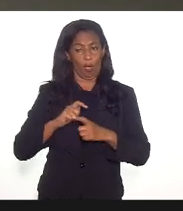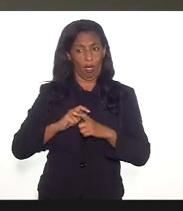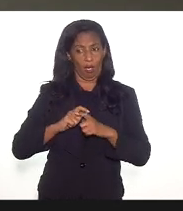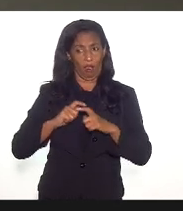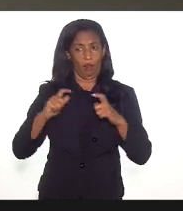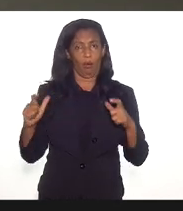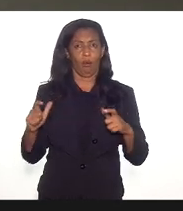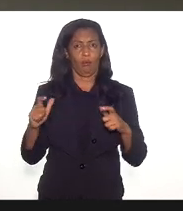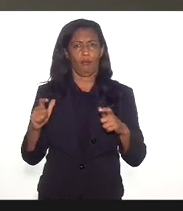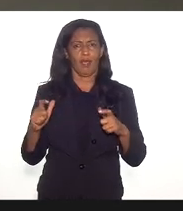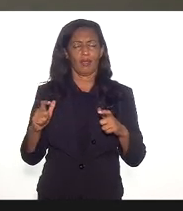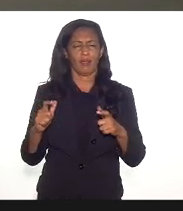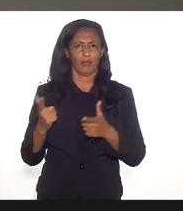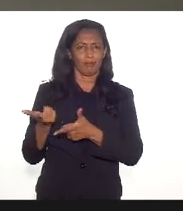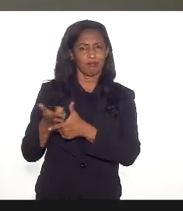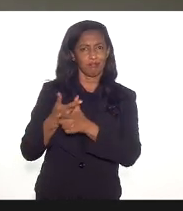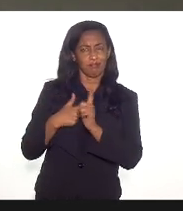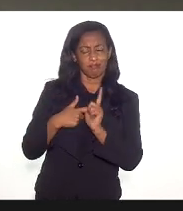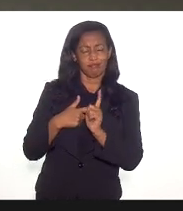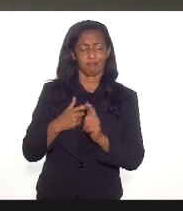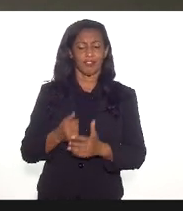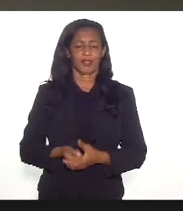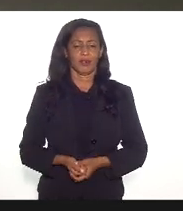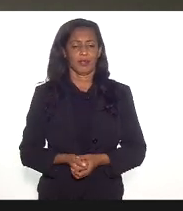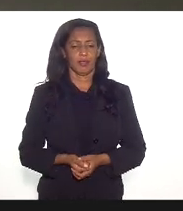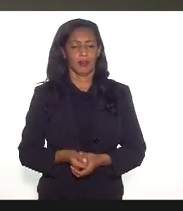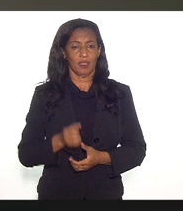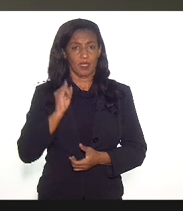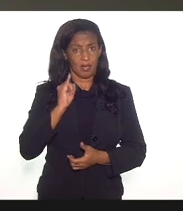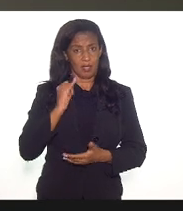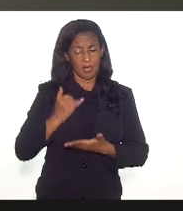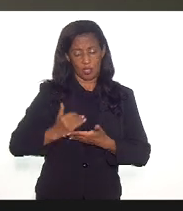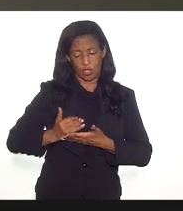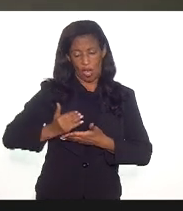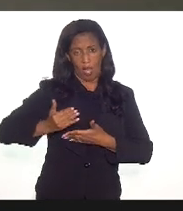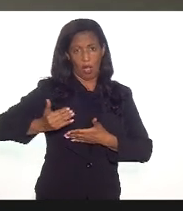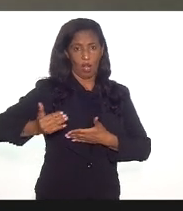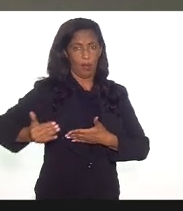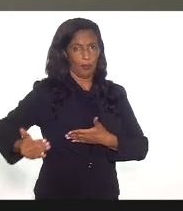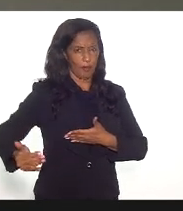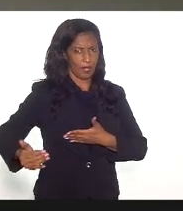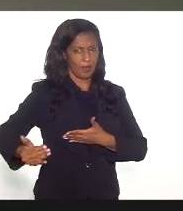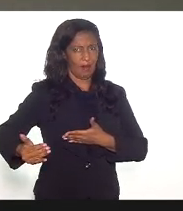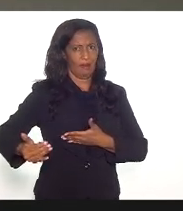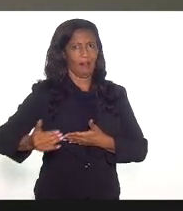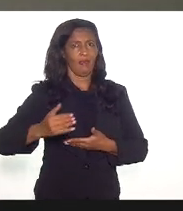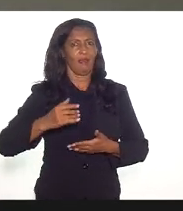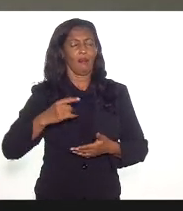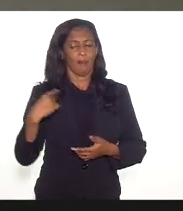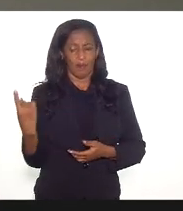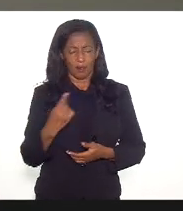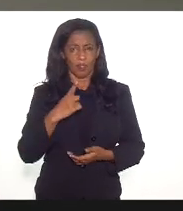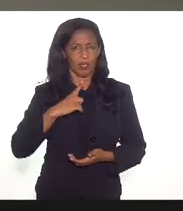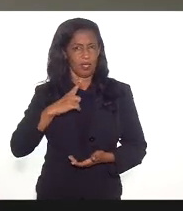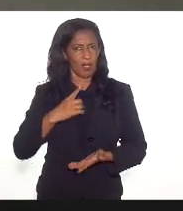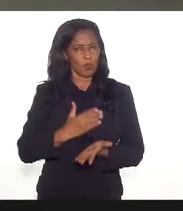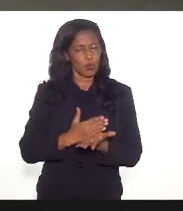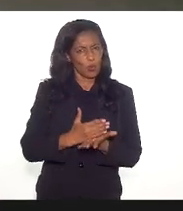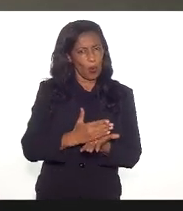o serviço da dívida. Então, se nós alongarmos um pouco para que tenhamos o início